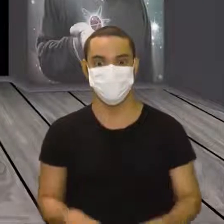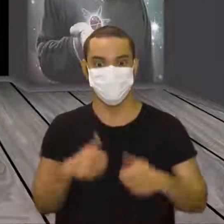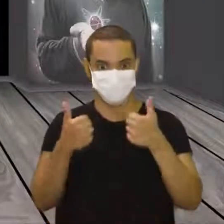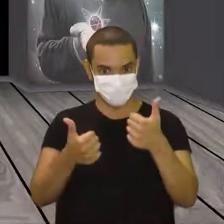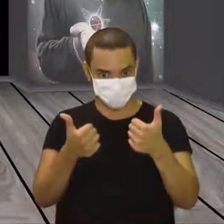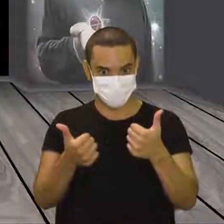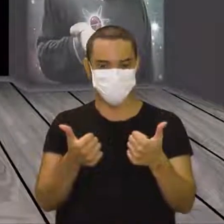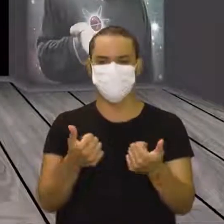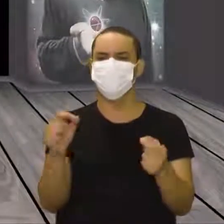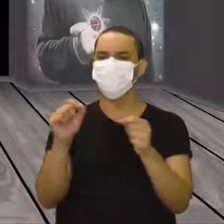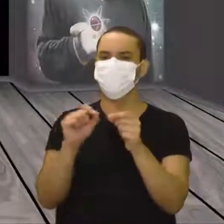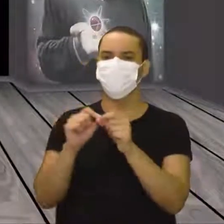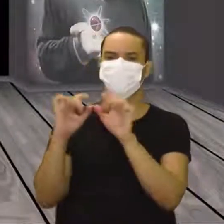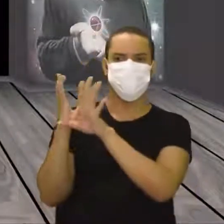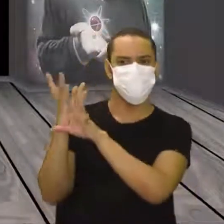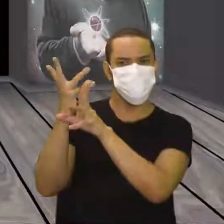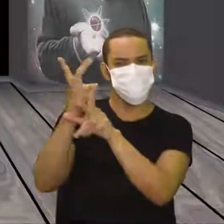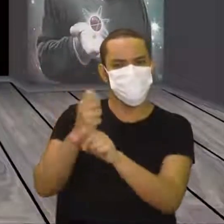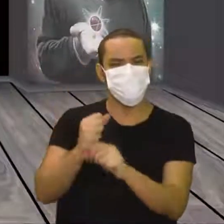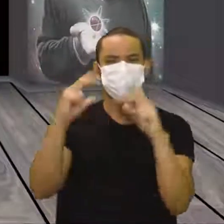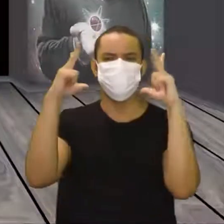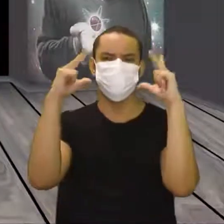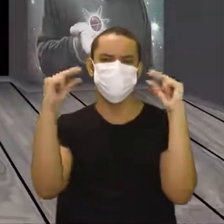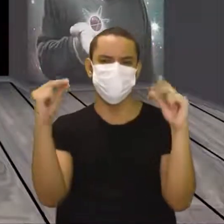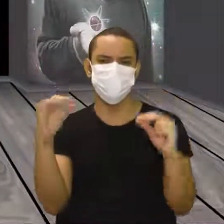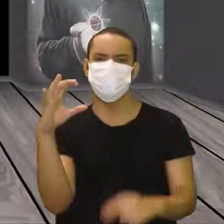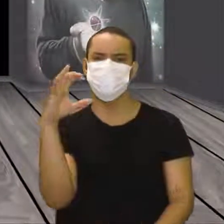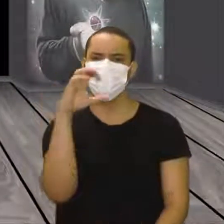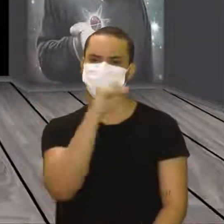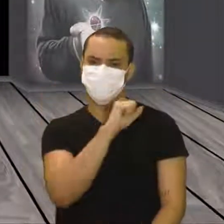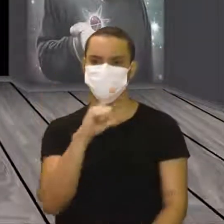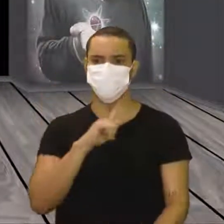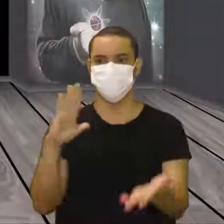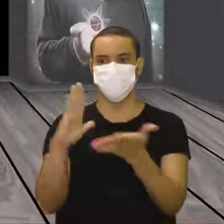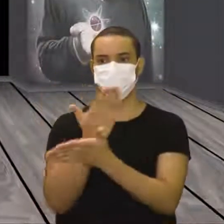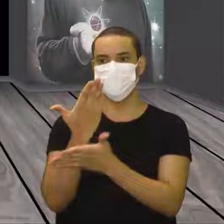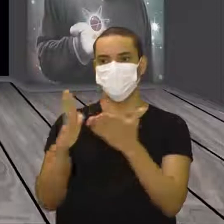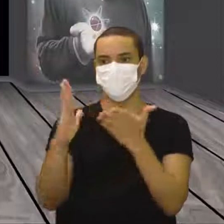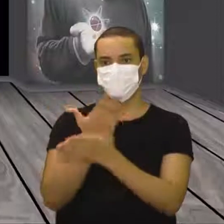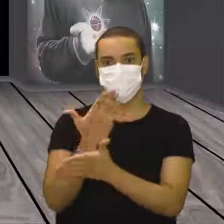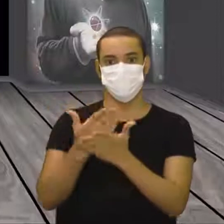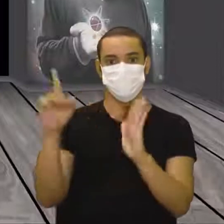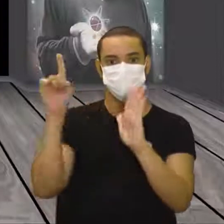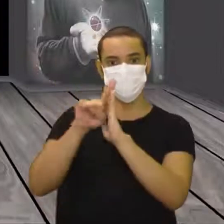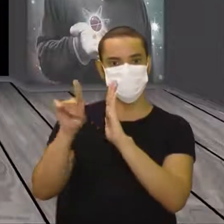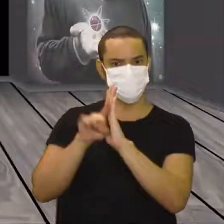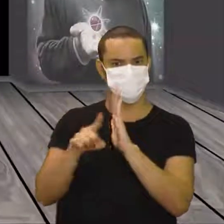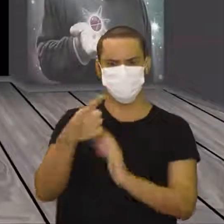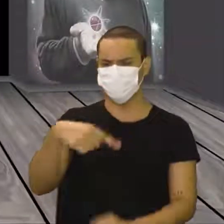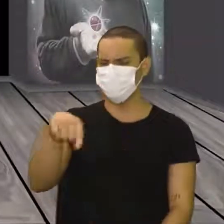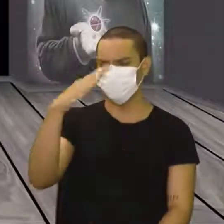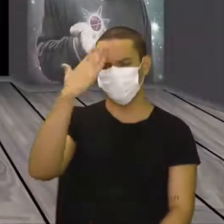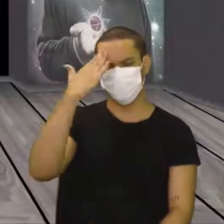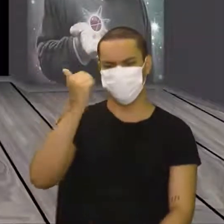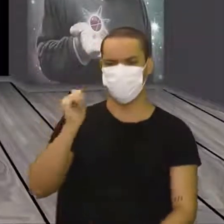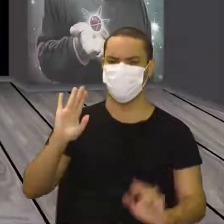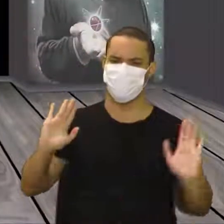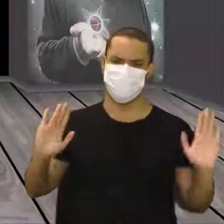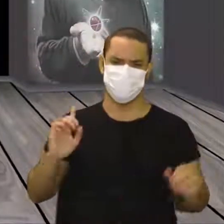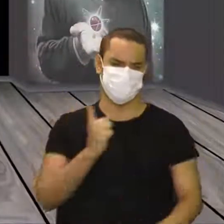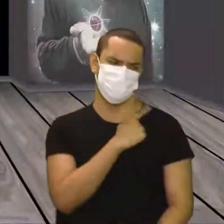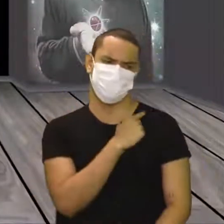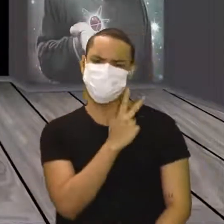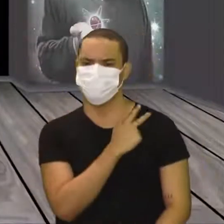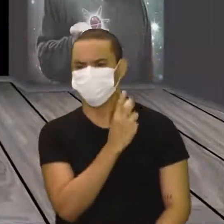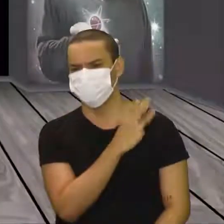E aí, pessoal, vamos lá fazer aquela revisão bem tranquila, bem light. Tem algumas questões de resolução, mas não... Você já sabe resolver, né, gente? Primeiro, segundo, terceiro